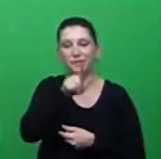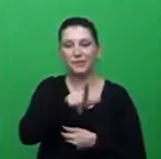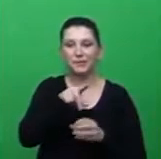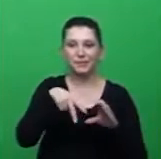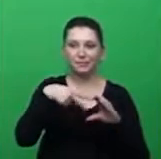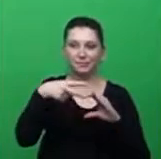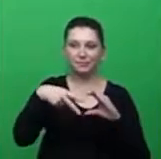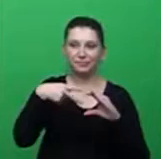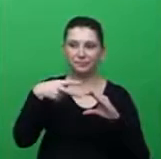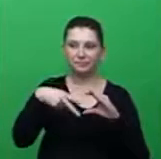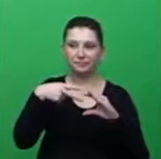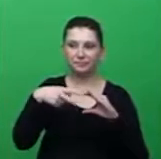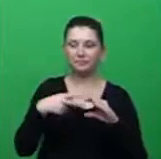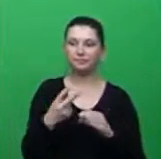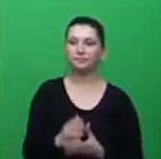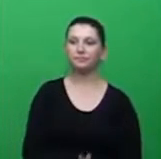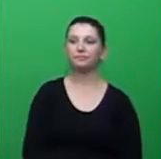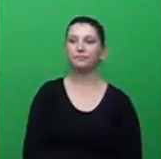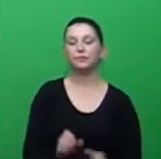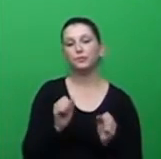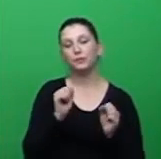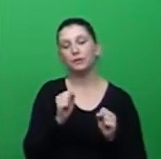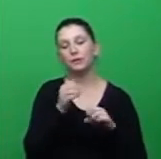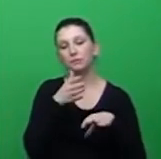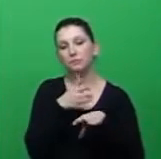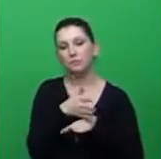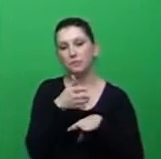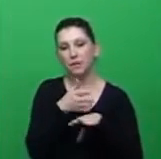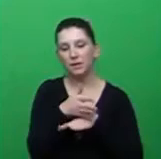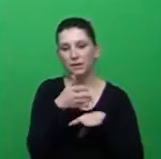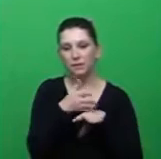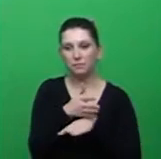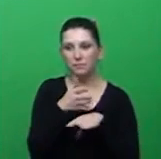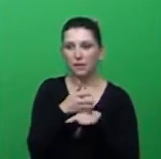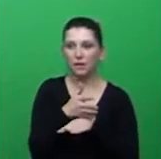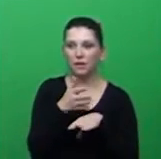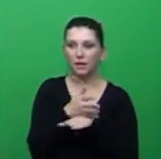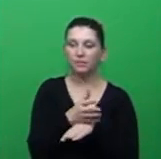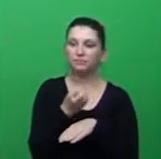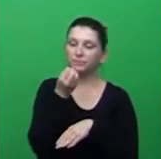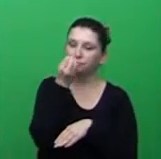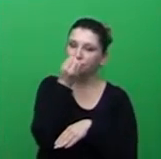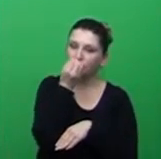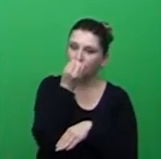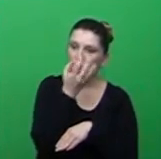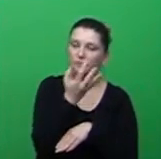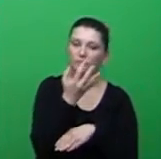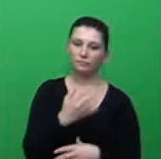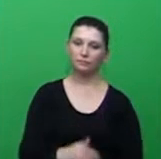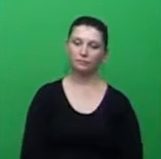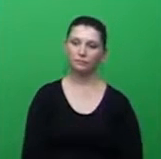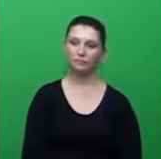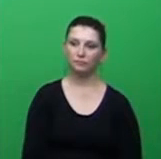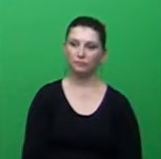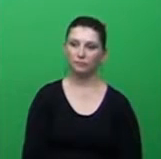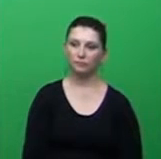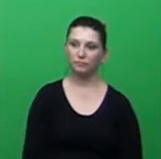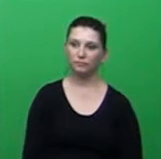casa, compartilhar agora esses próximos meses, que serão efetivamente de